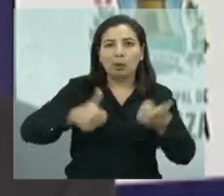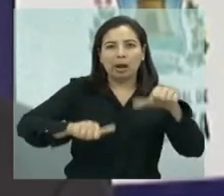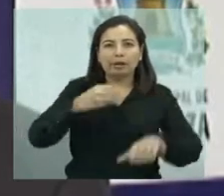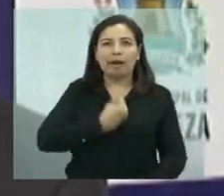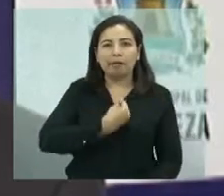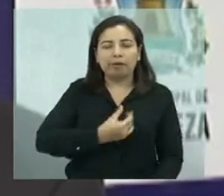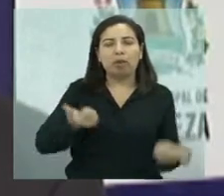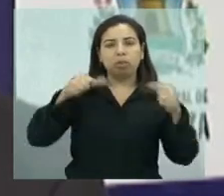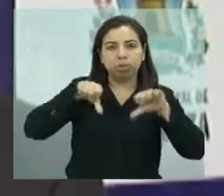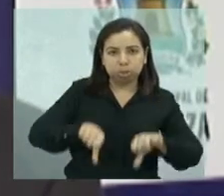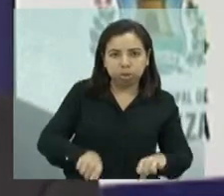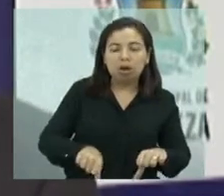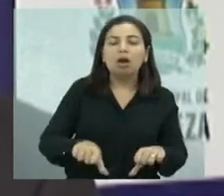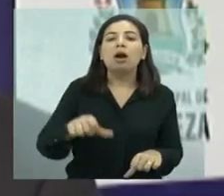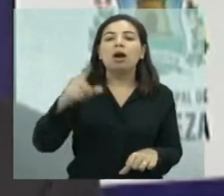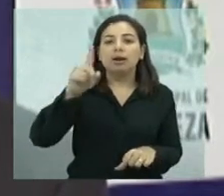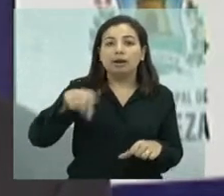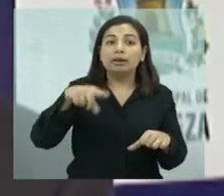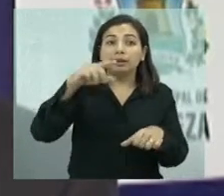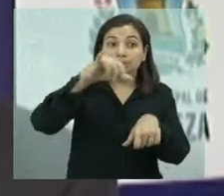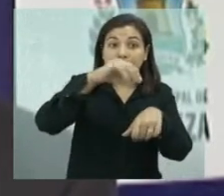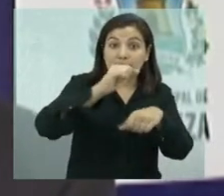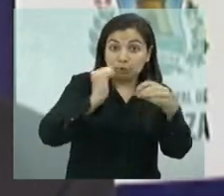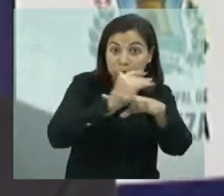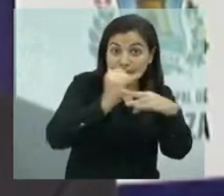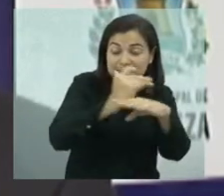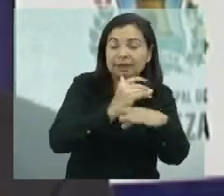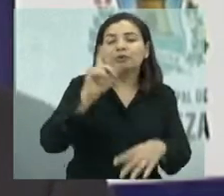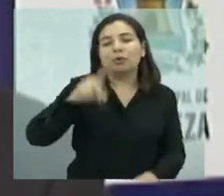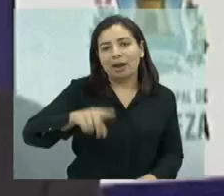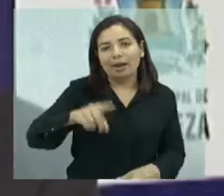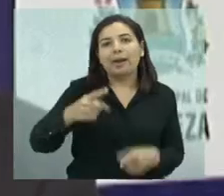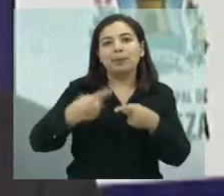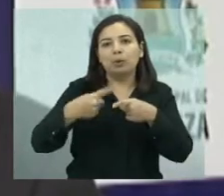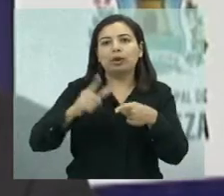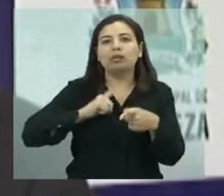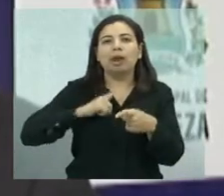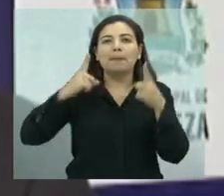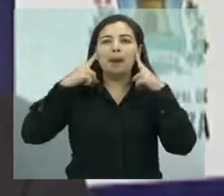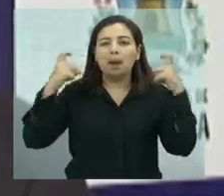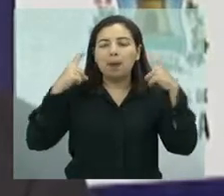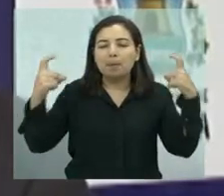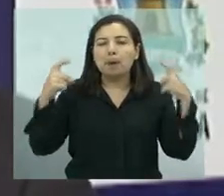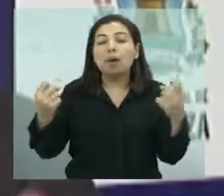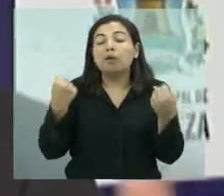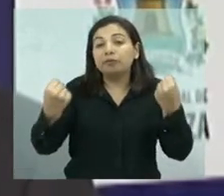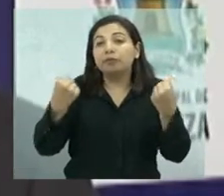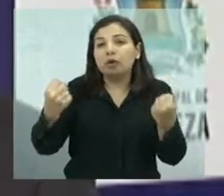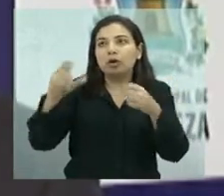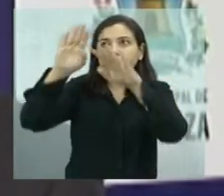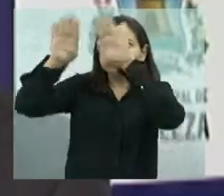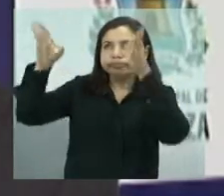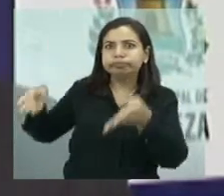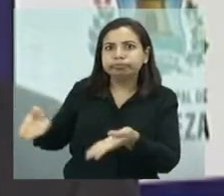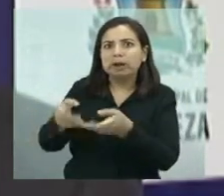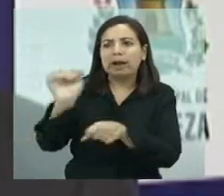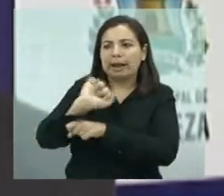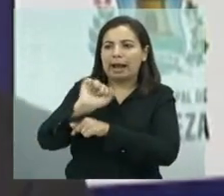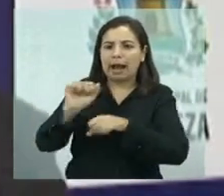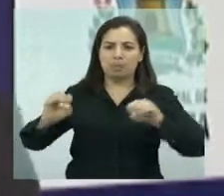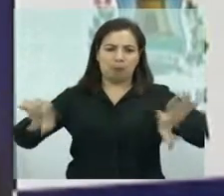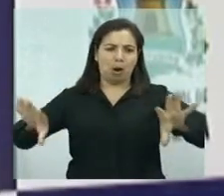vida nos centros urbanos é exatamente a poluição sonora. E recebemos, historicamente, no nosso mandato, muitas queixas